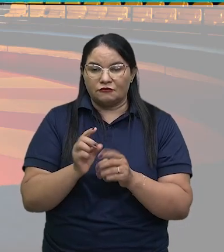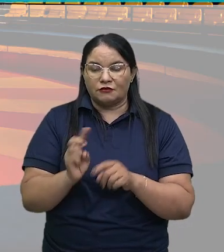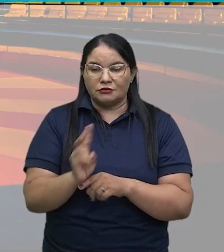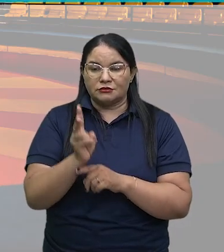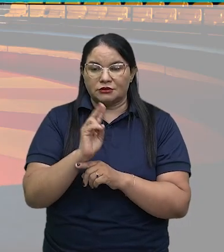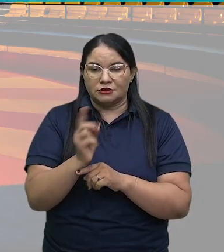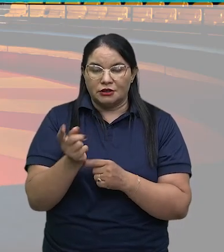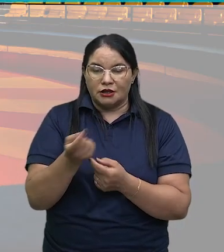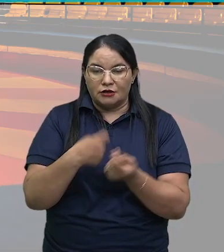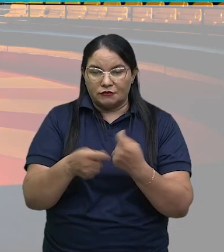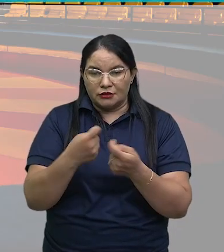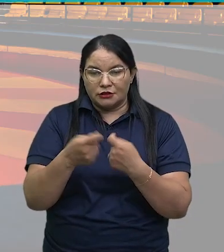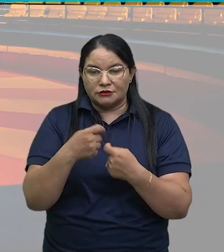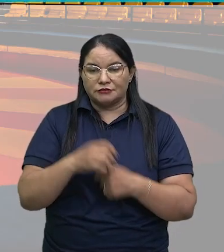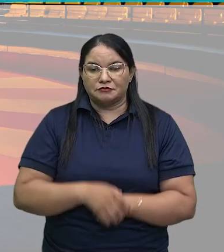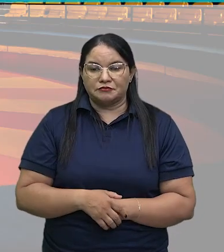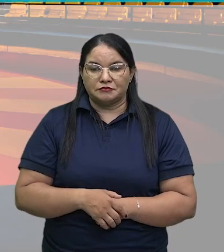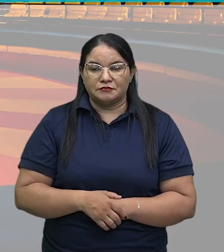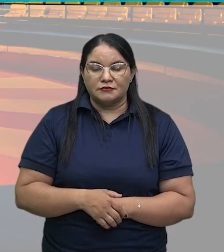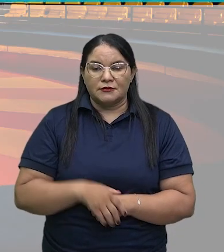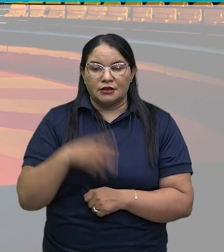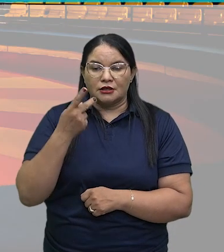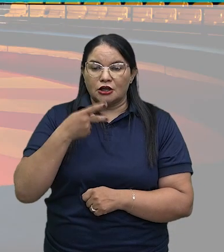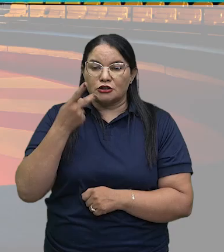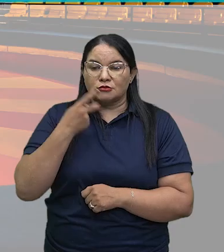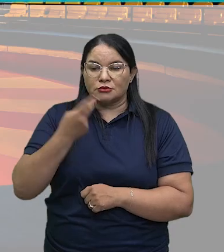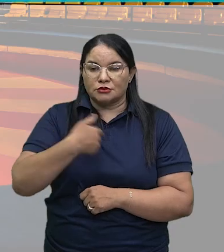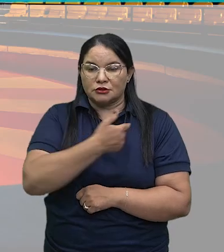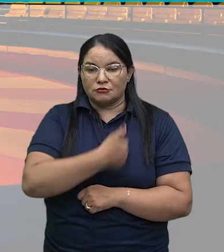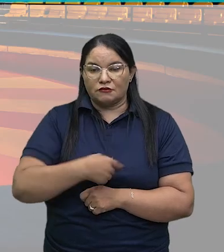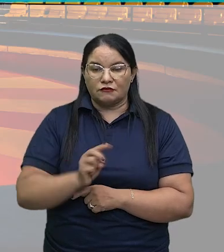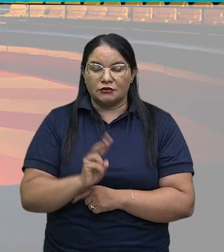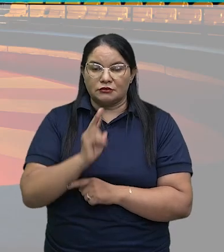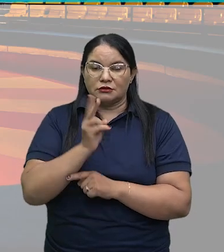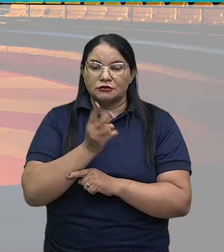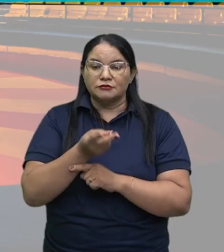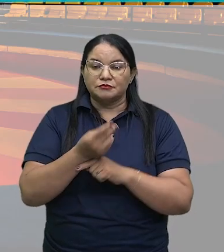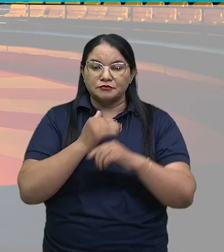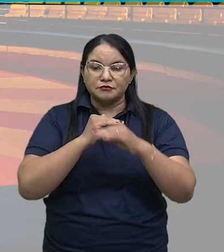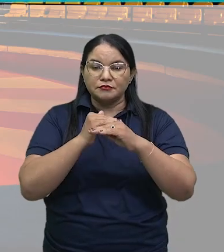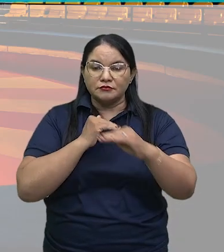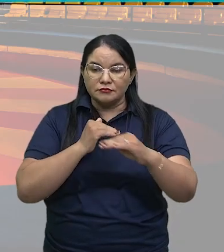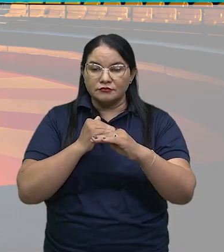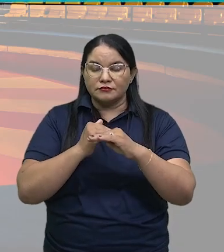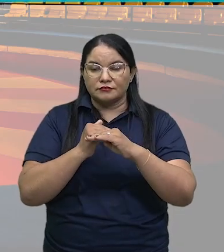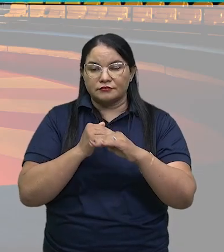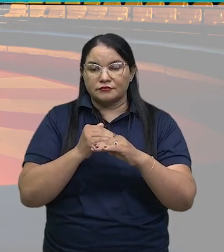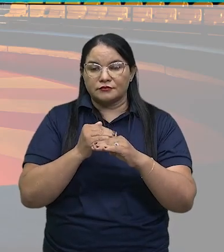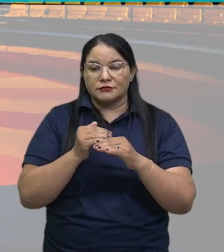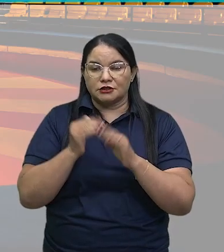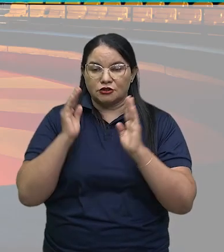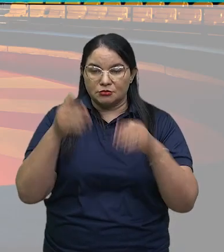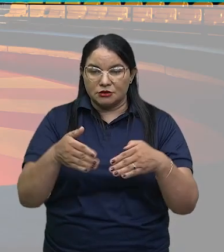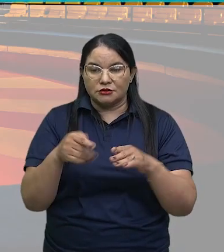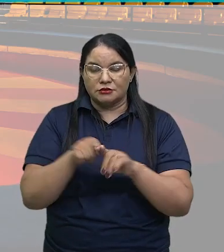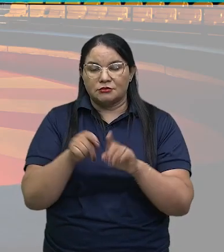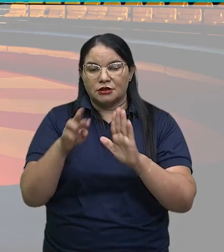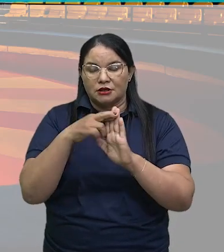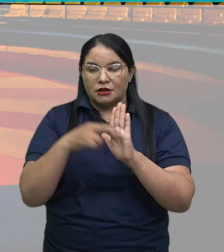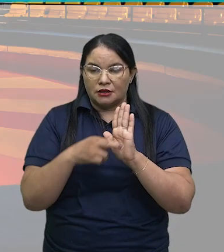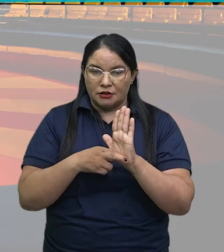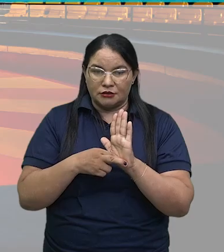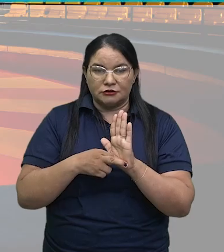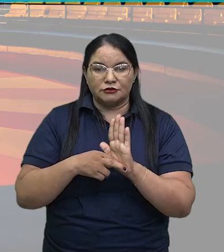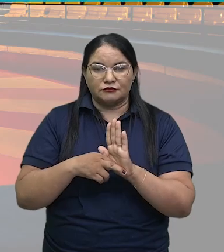a rentabilidade. E as políticas públicas valorizam padrões específicos e